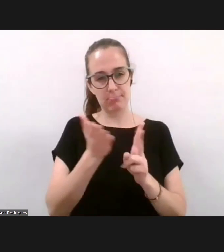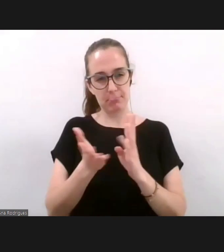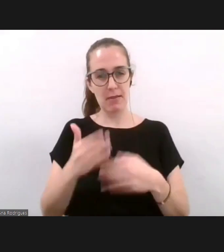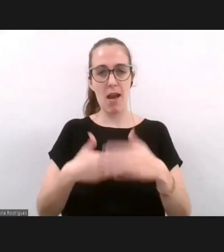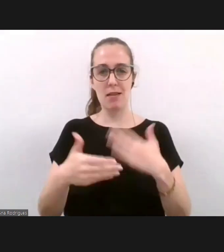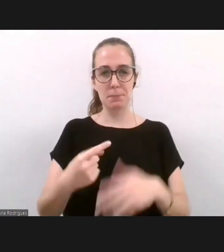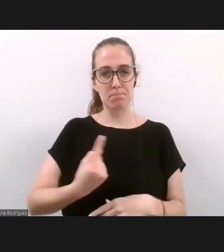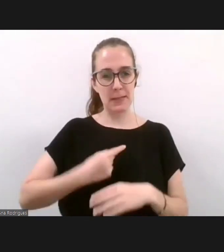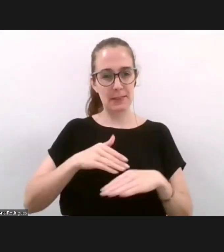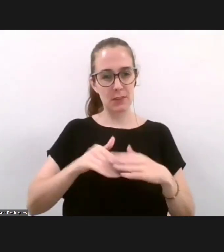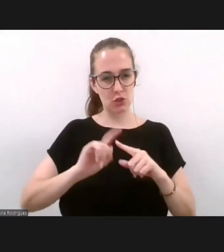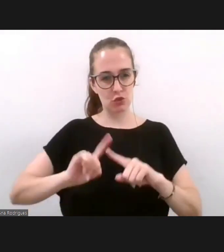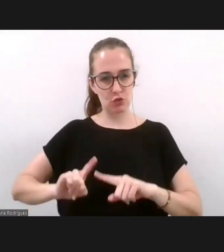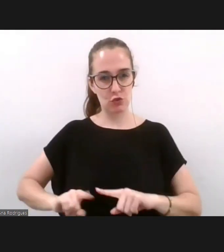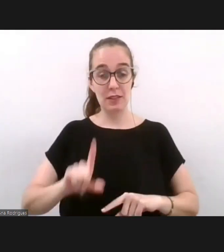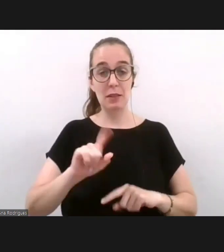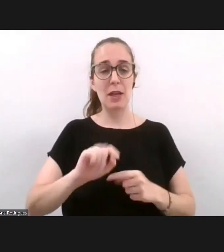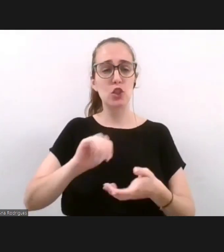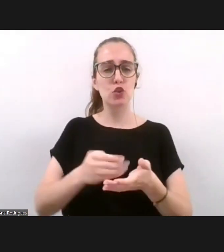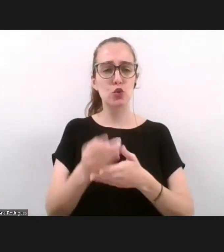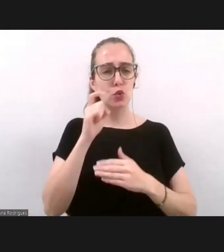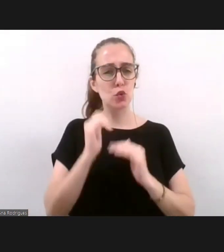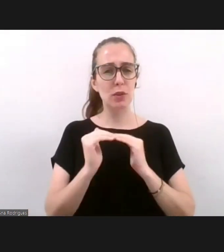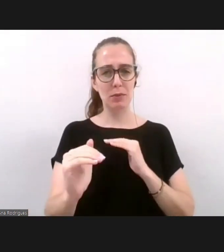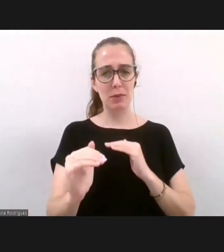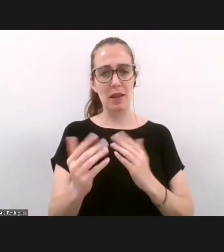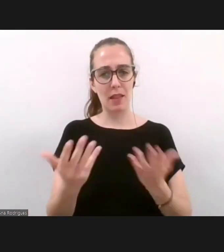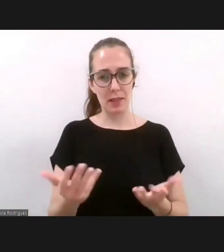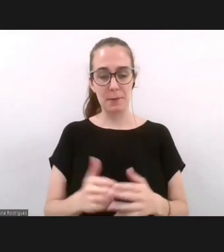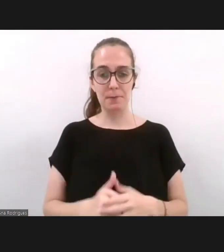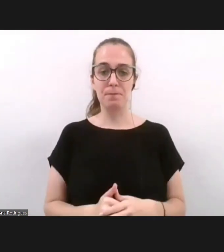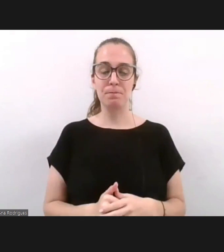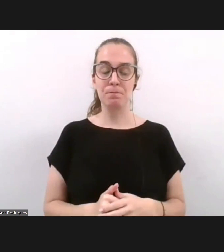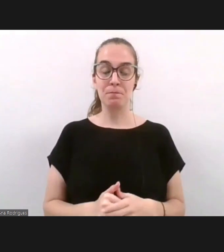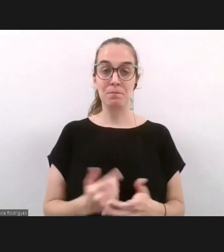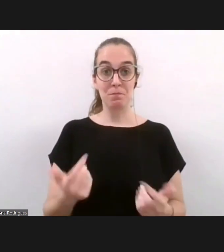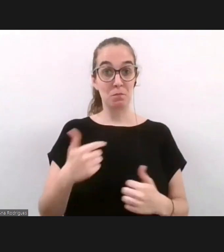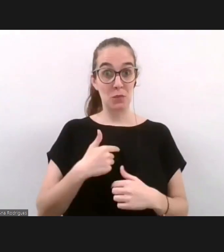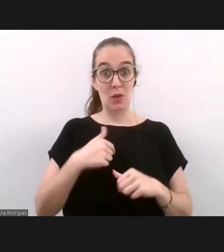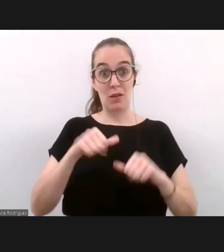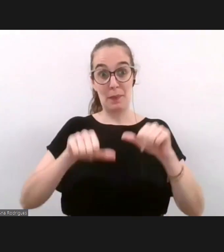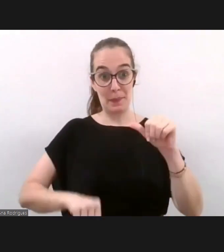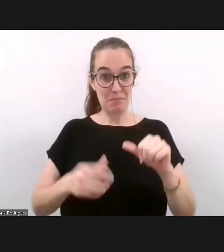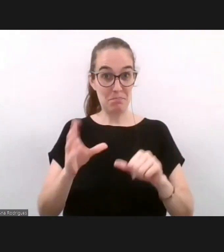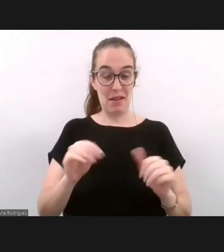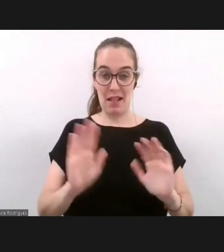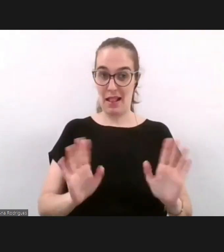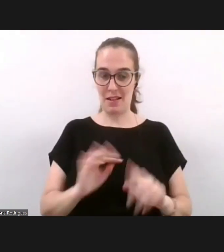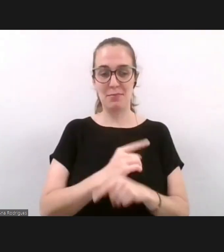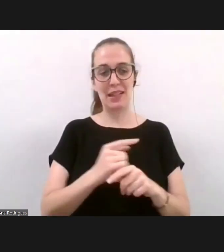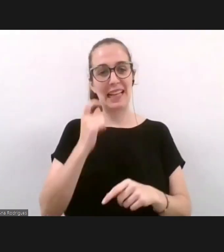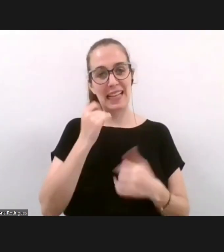em que encontramos esta ideia de sustentabilidade. Não me vou naturalmente alongar, para isso estão cá muito melhor do que eu os